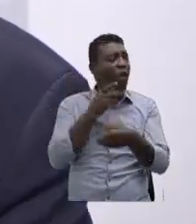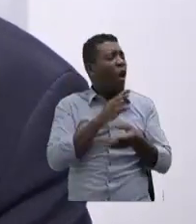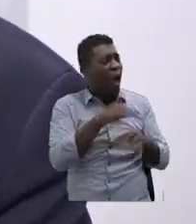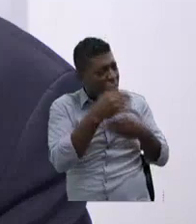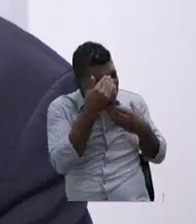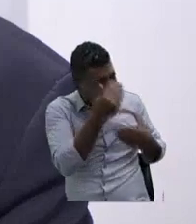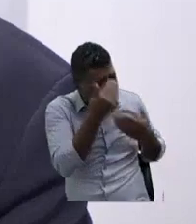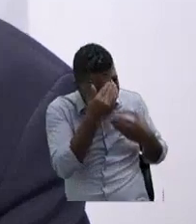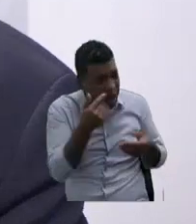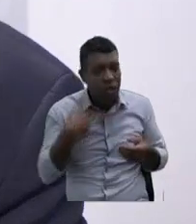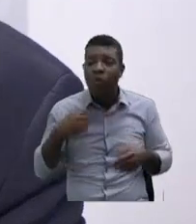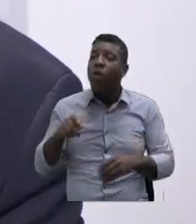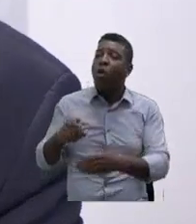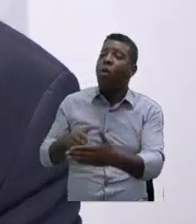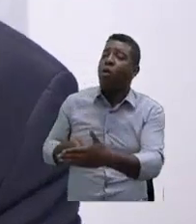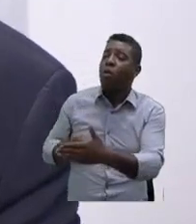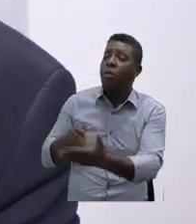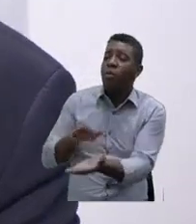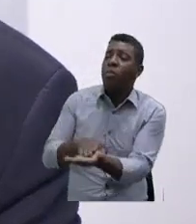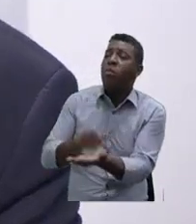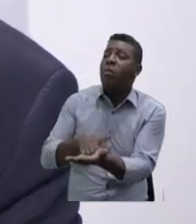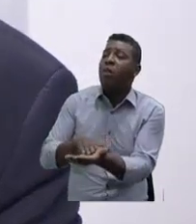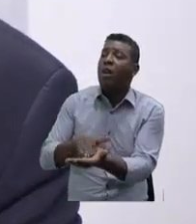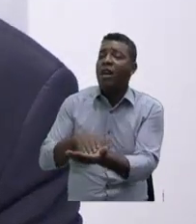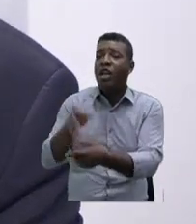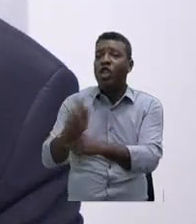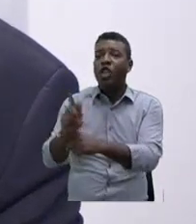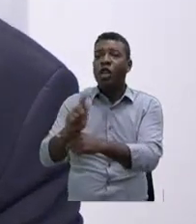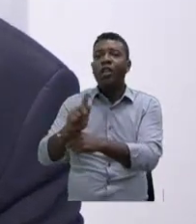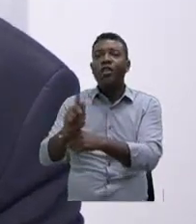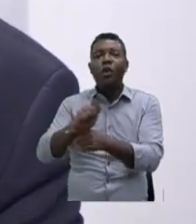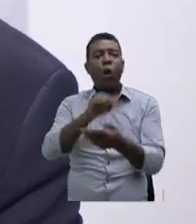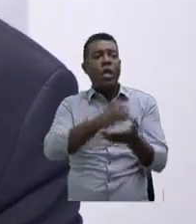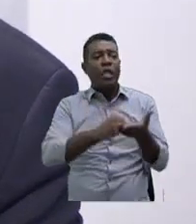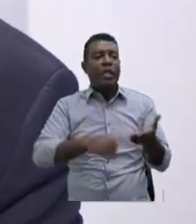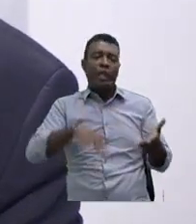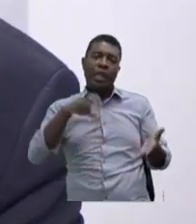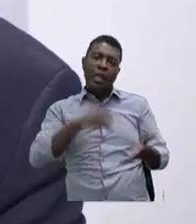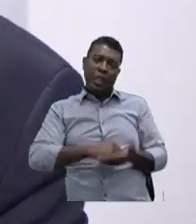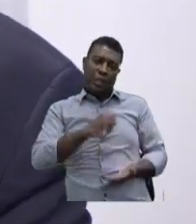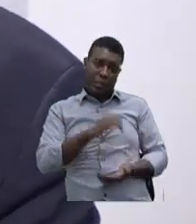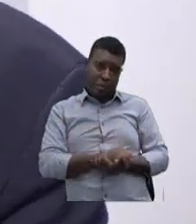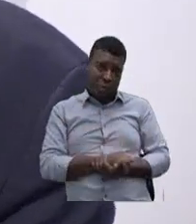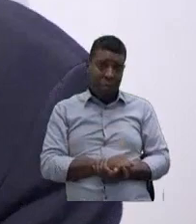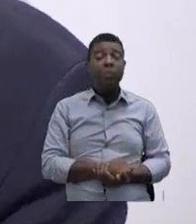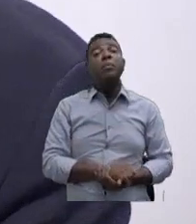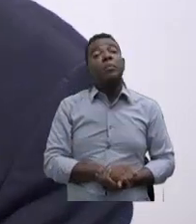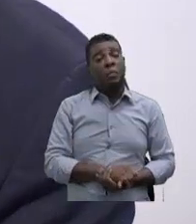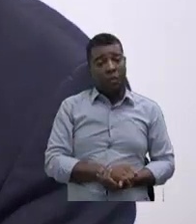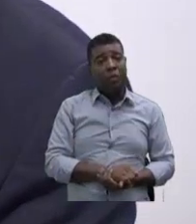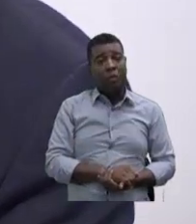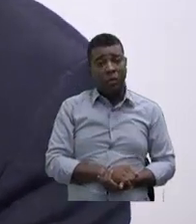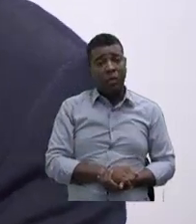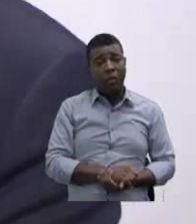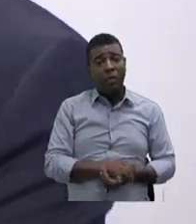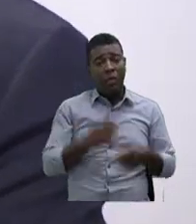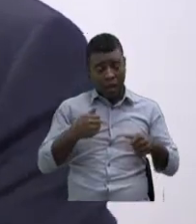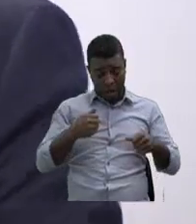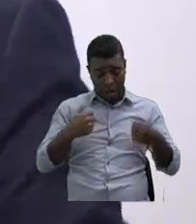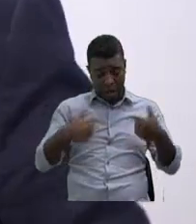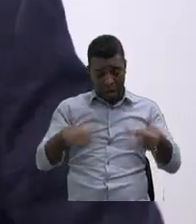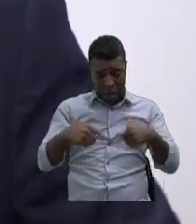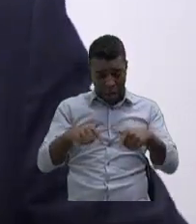gestores a inscrição. Então, é um trabalho que nós devemos,